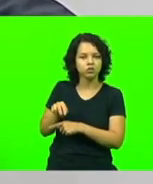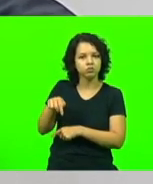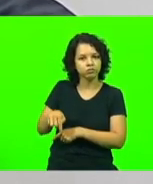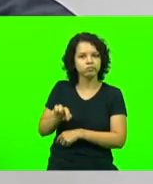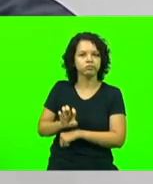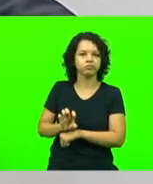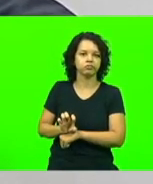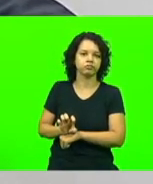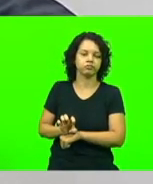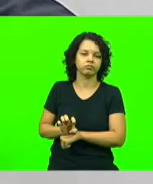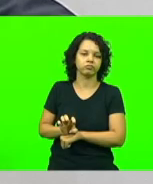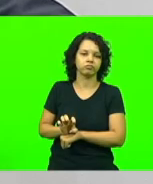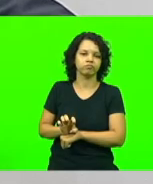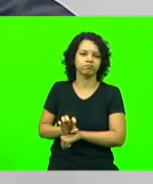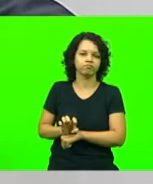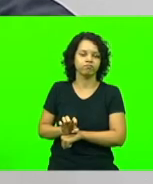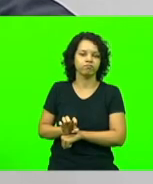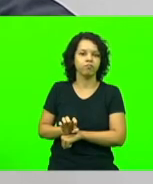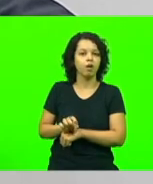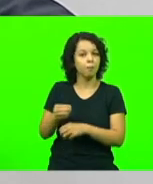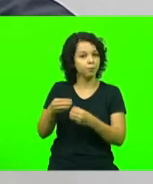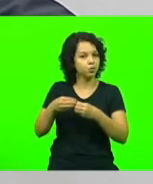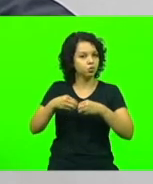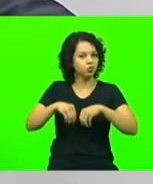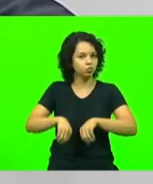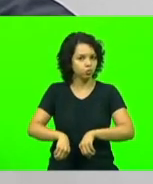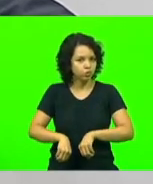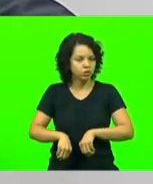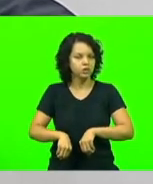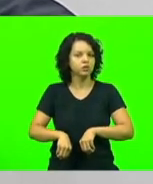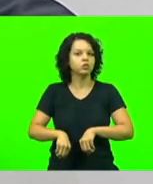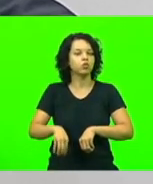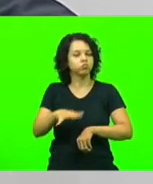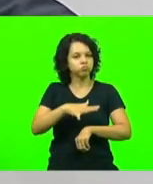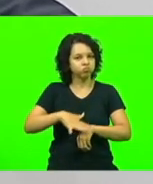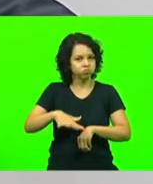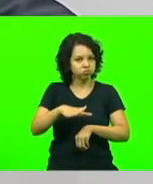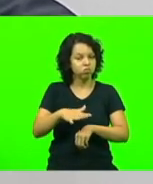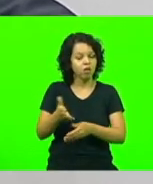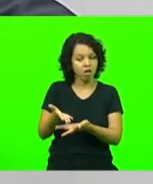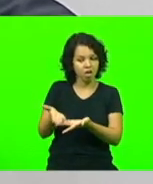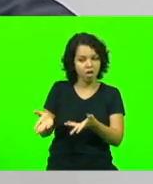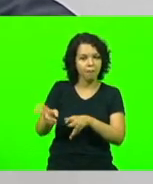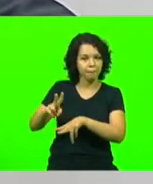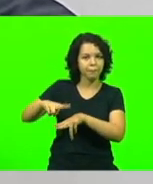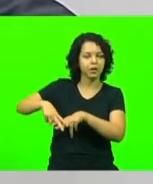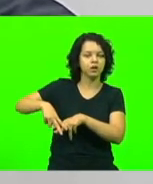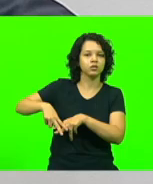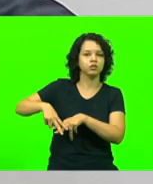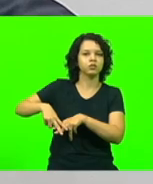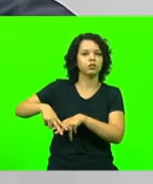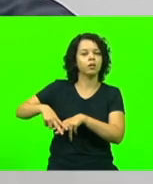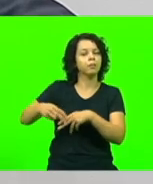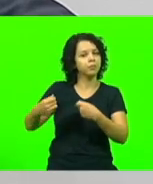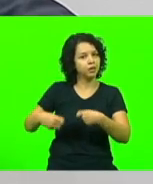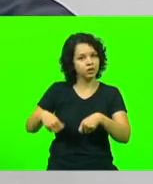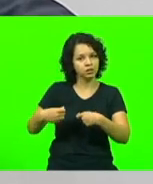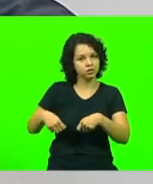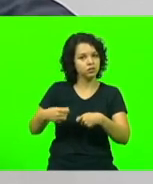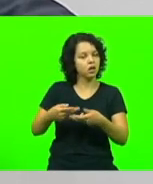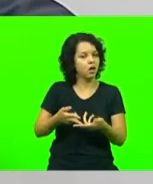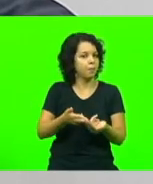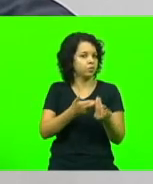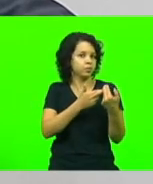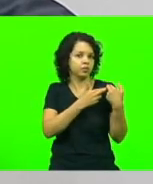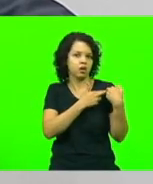Tá? Os prejuízos causados por esses detentos, eles têm que ser de responsabilidade